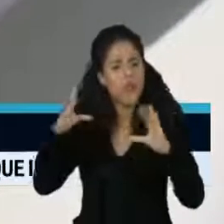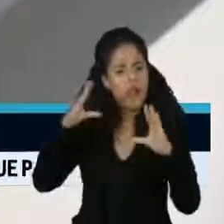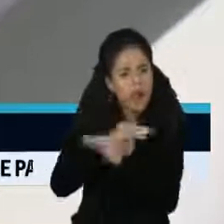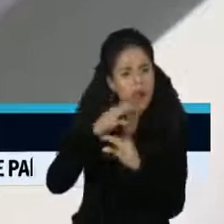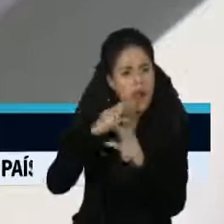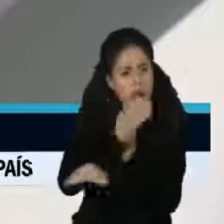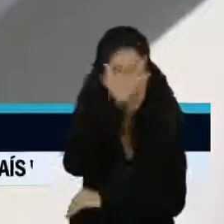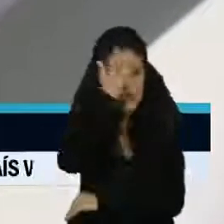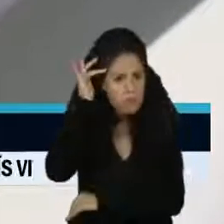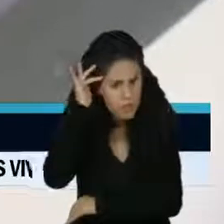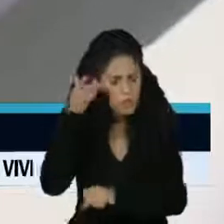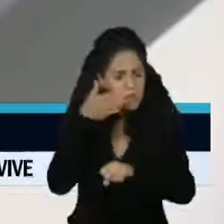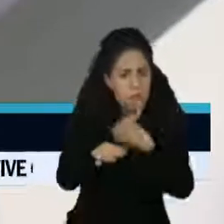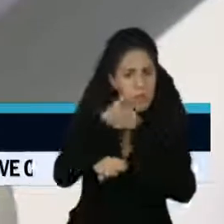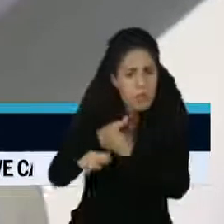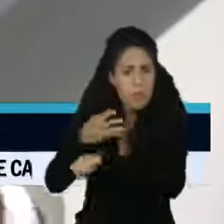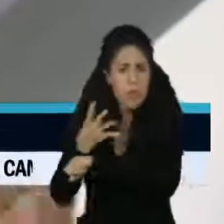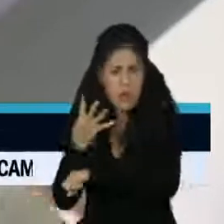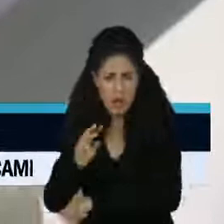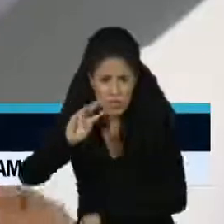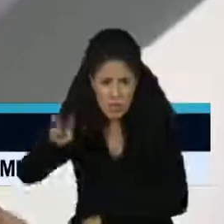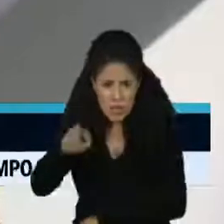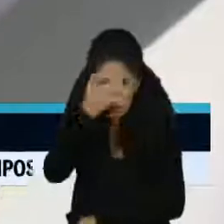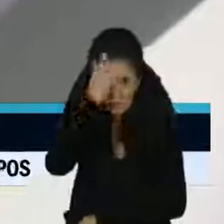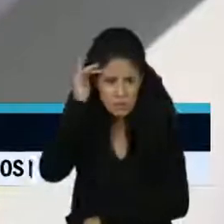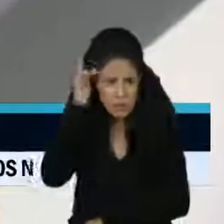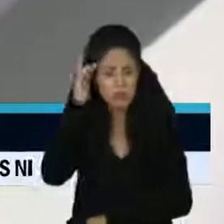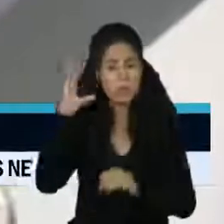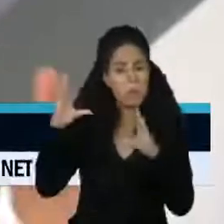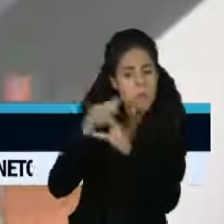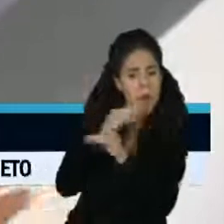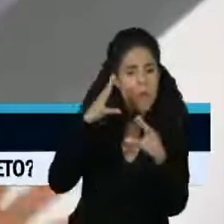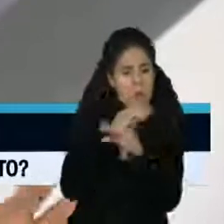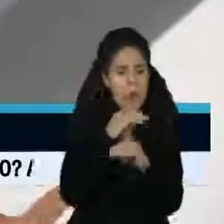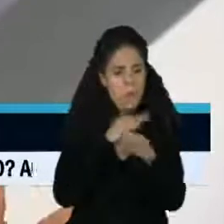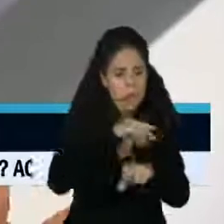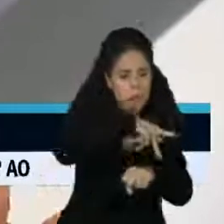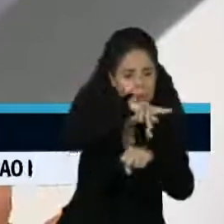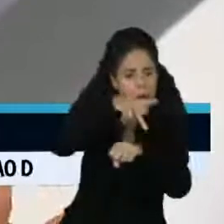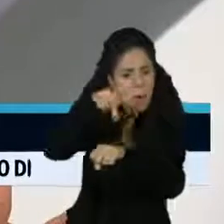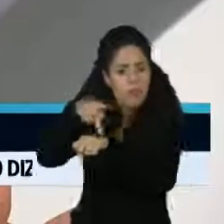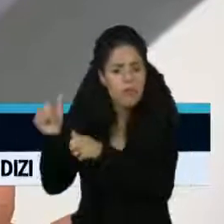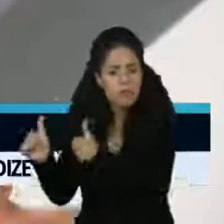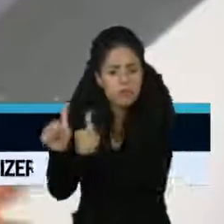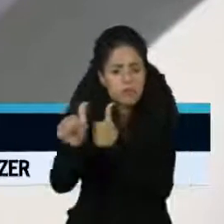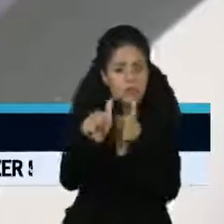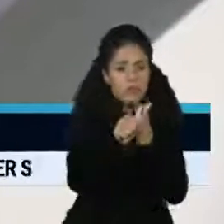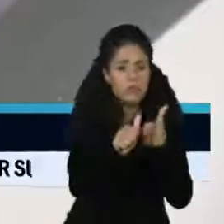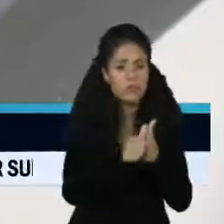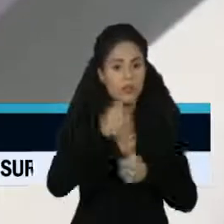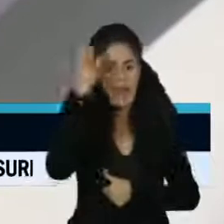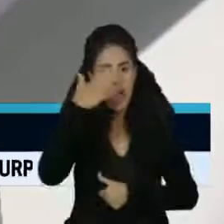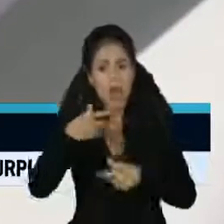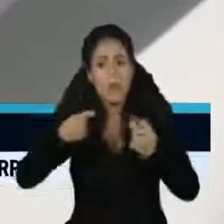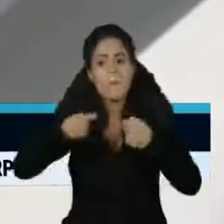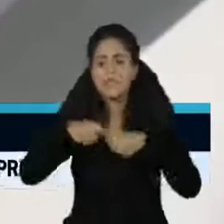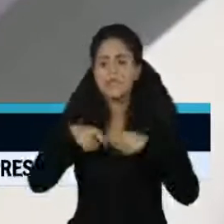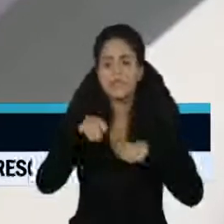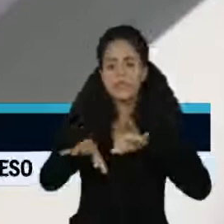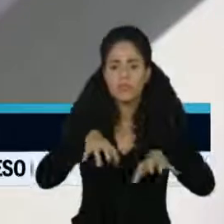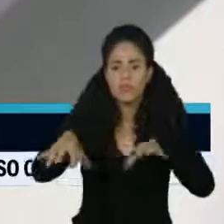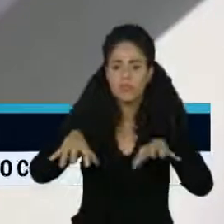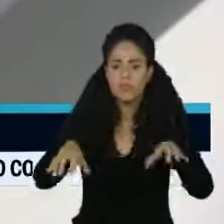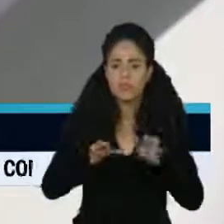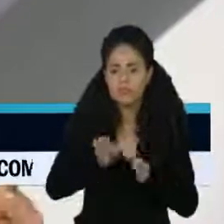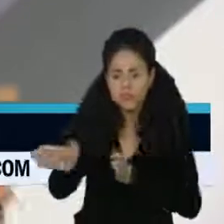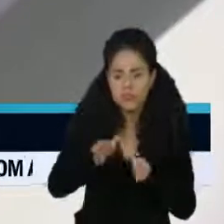fazer o controle para nós estamos sendo 4 milhões de pessoas que vai entrar nos vários países da região precisa ter uma organização qualquer e organização qualquer o